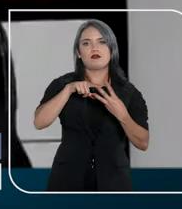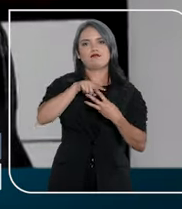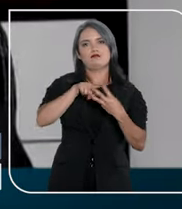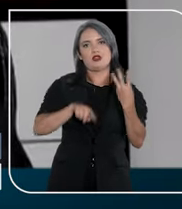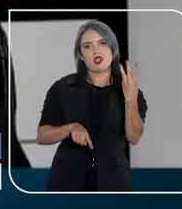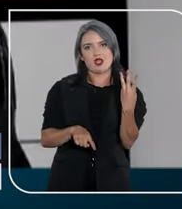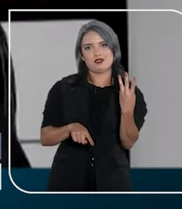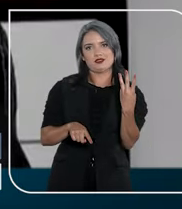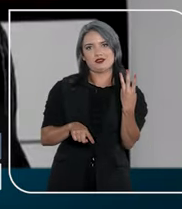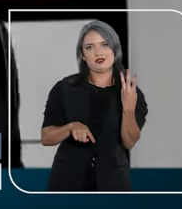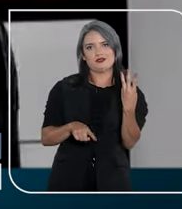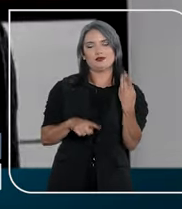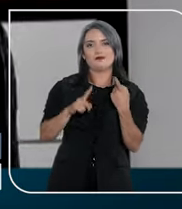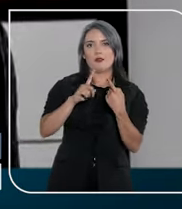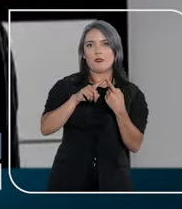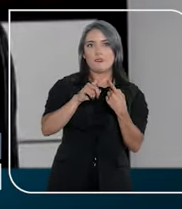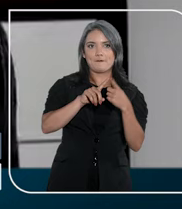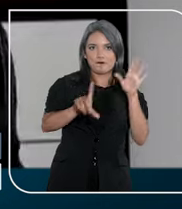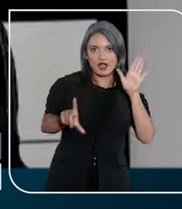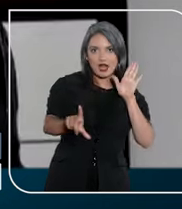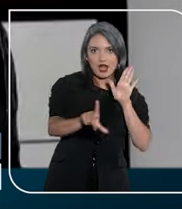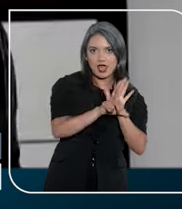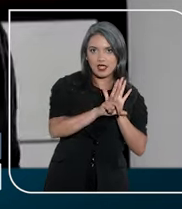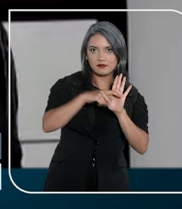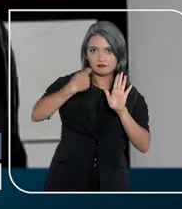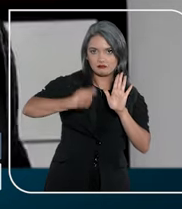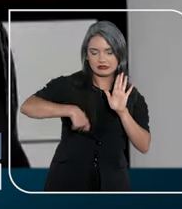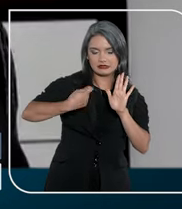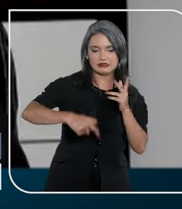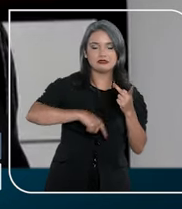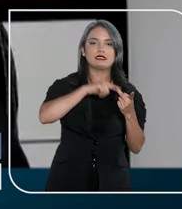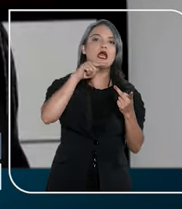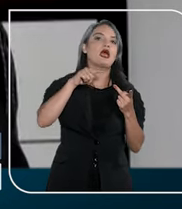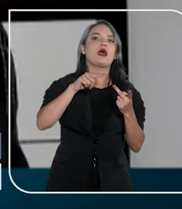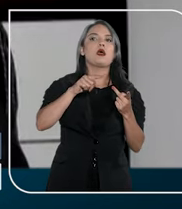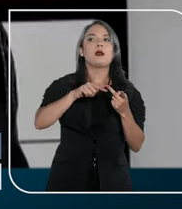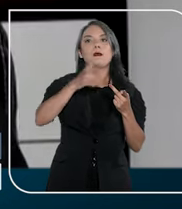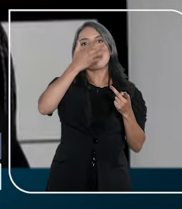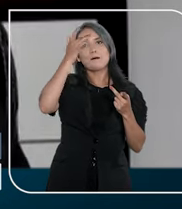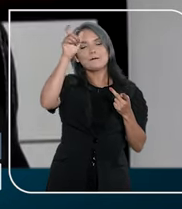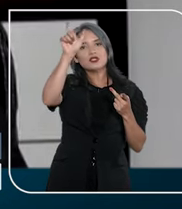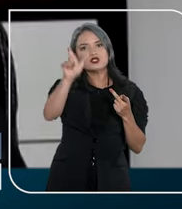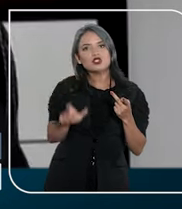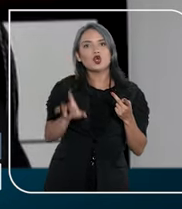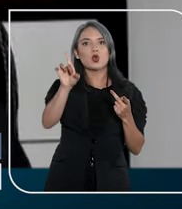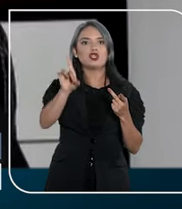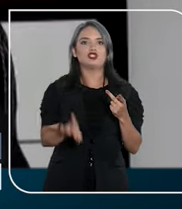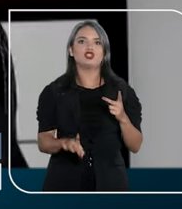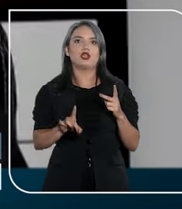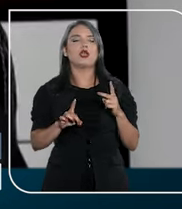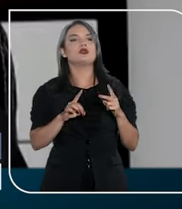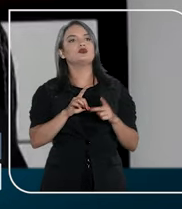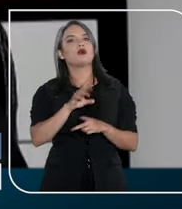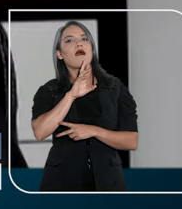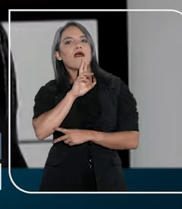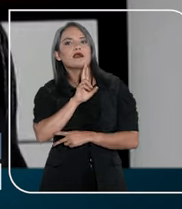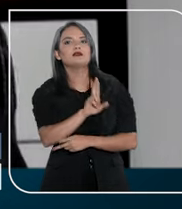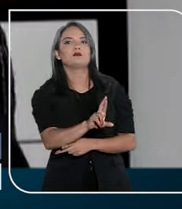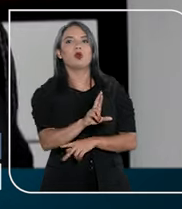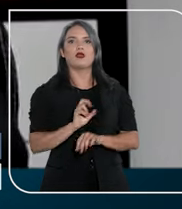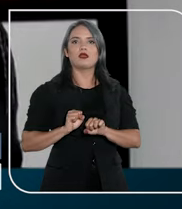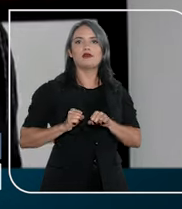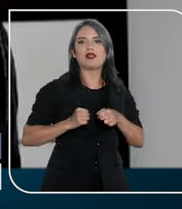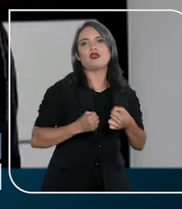citei. É, nós temos o pilar da legalidade, o contraditório e a ampla defesa que nós vamos aplicar quando esse candidato tem acesso